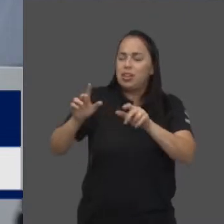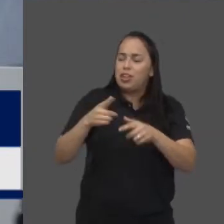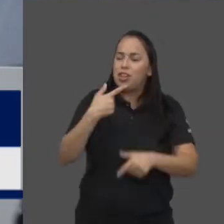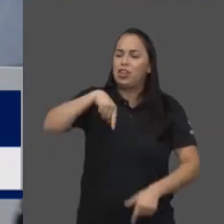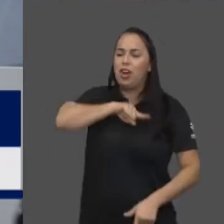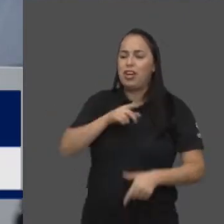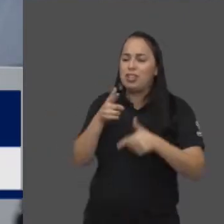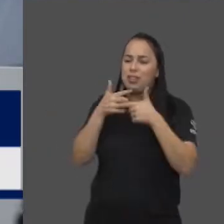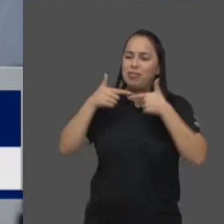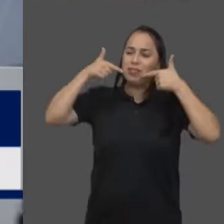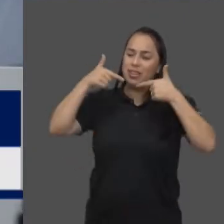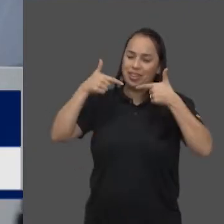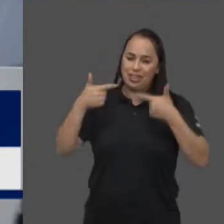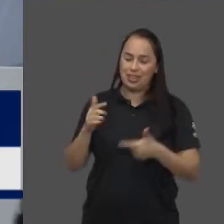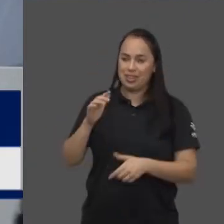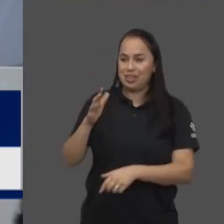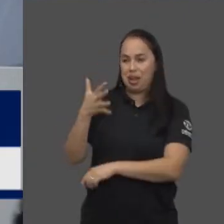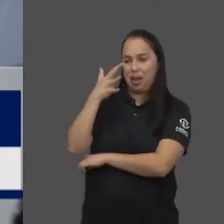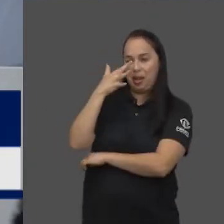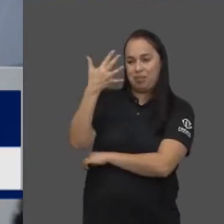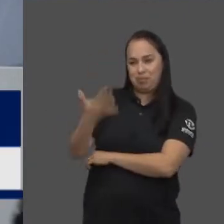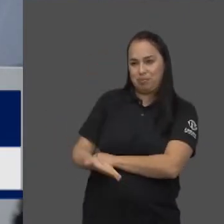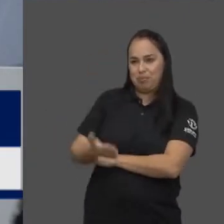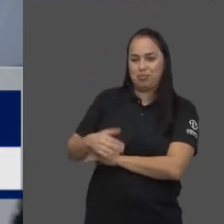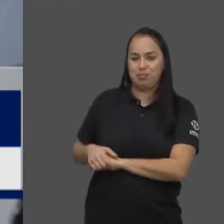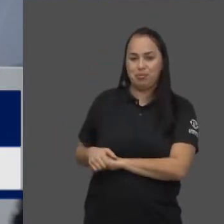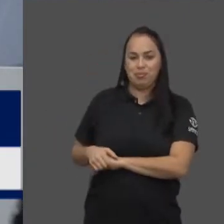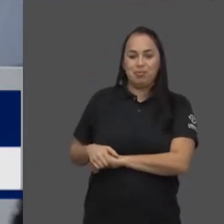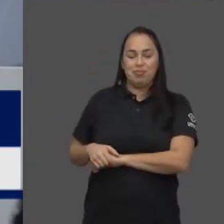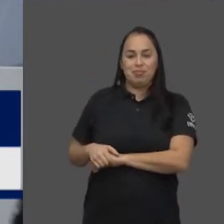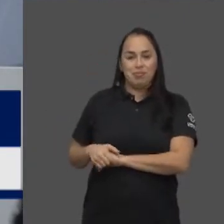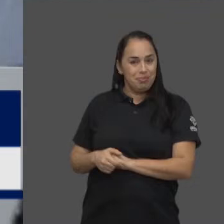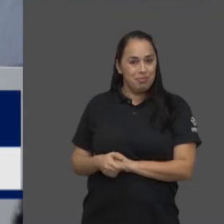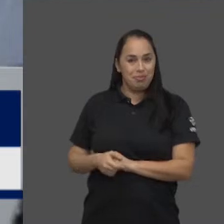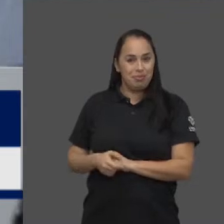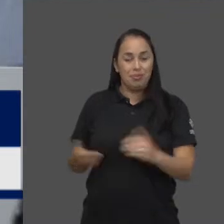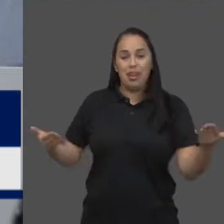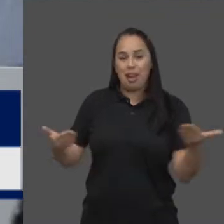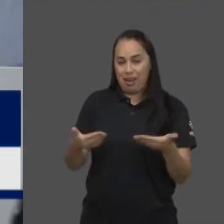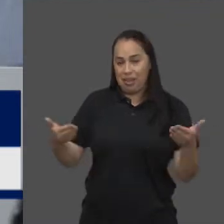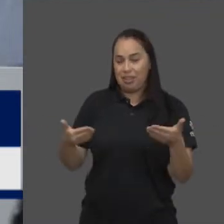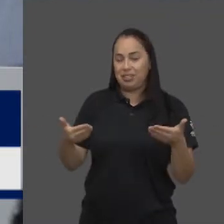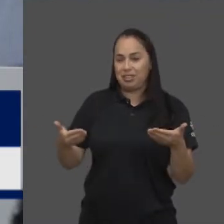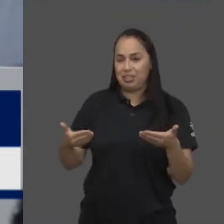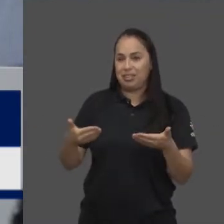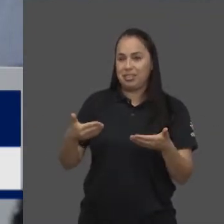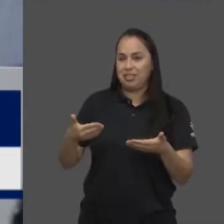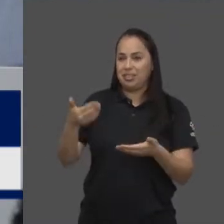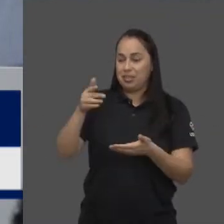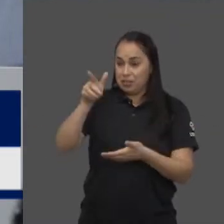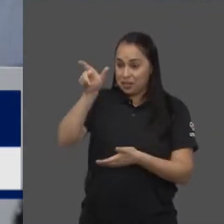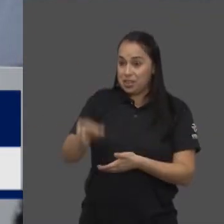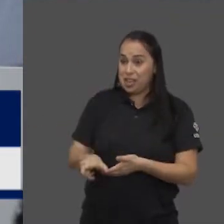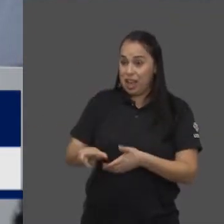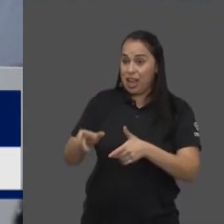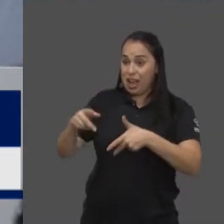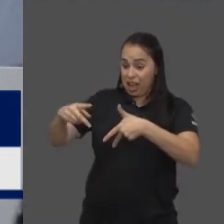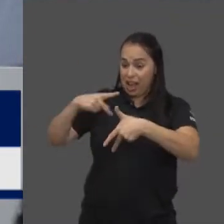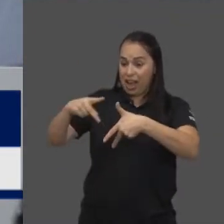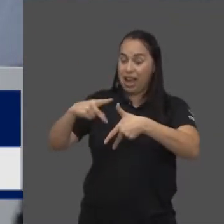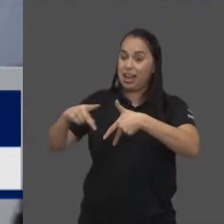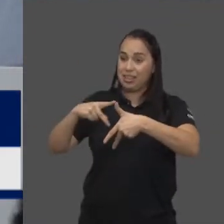muito orgulho de ver você e sua evolução e saber se Estamos presente em isso nos deixa muito mais felizes e Encantadas com você